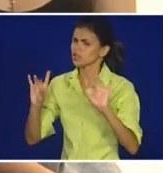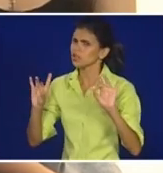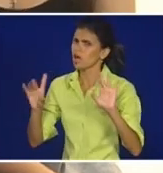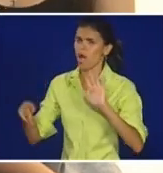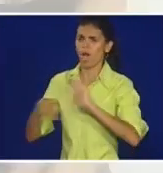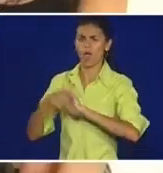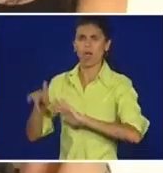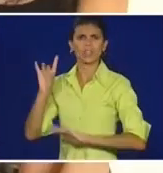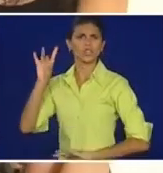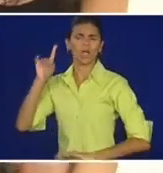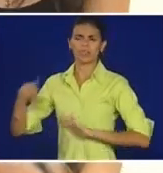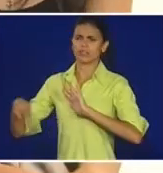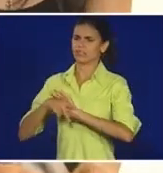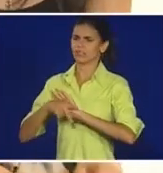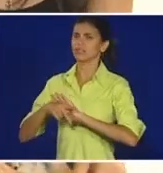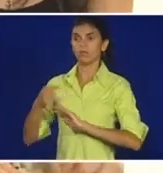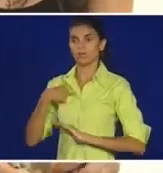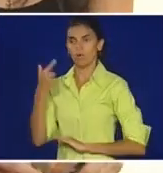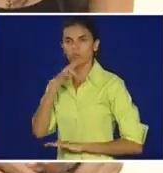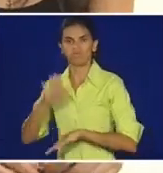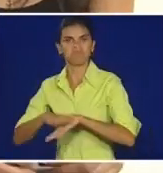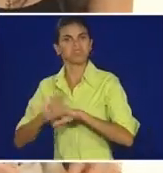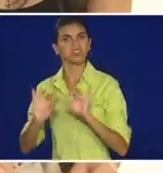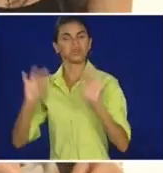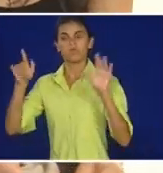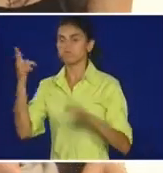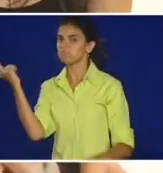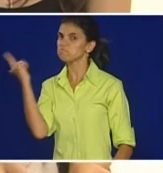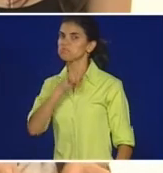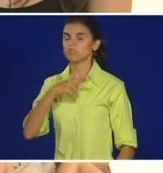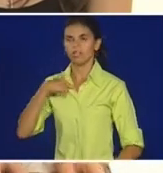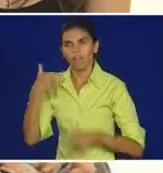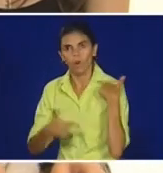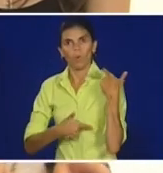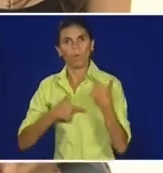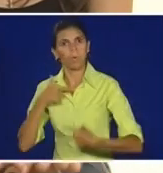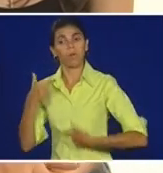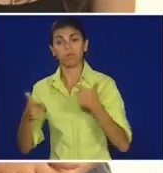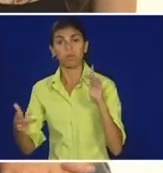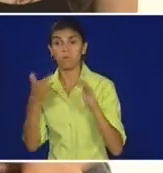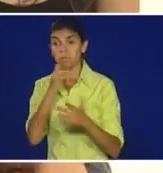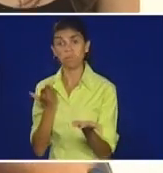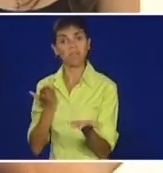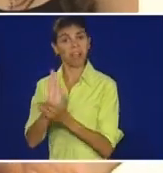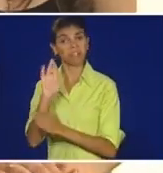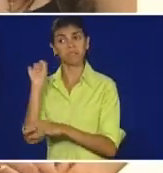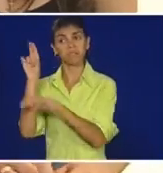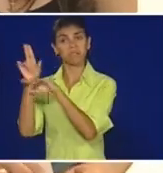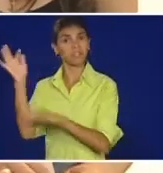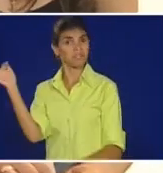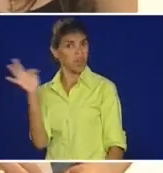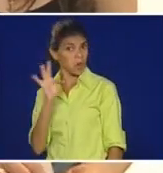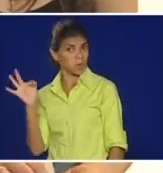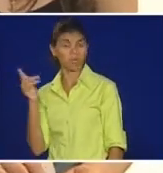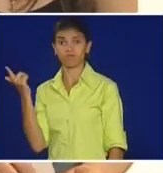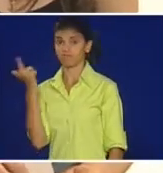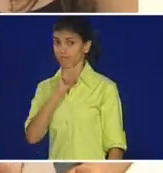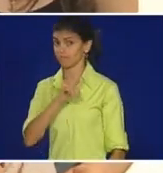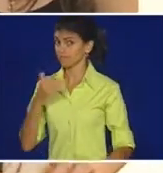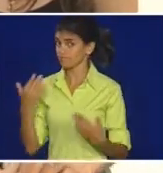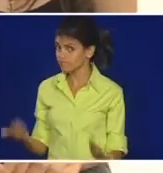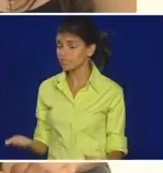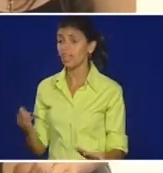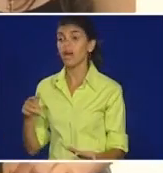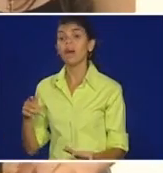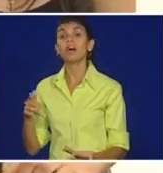tornasse independente. Eu acho que foi uma vitória, uma batalha, ela conseguiu passar agora para a faculdade. E eu acho assim, quem está